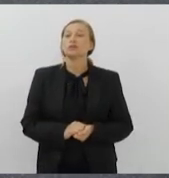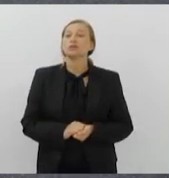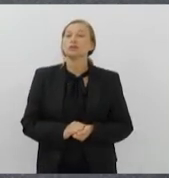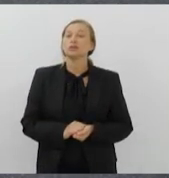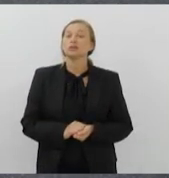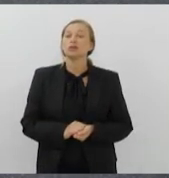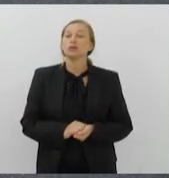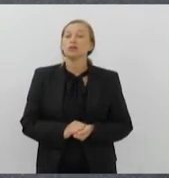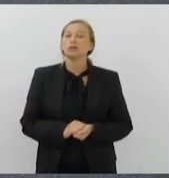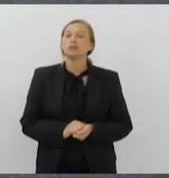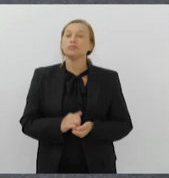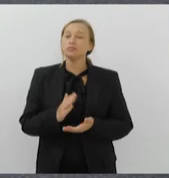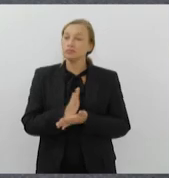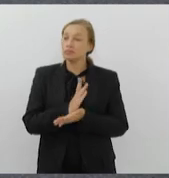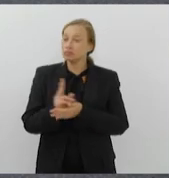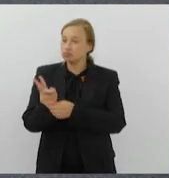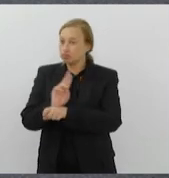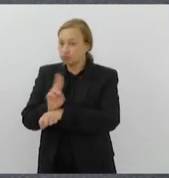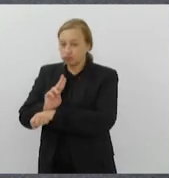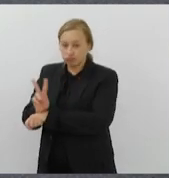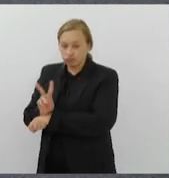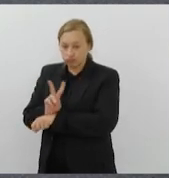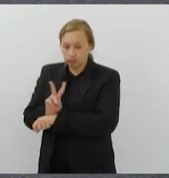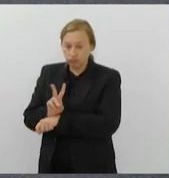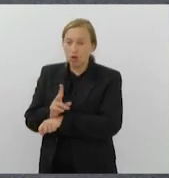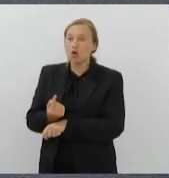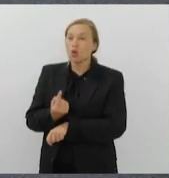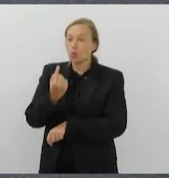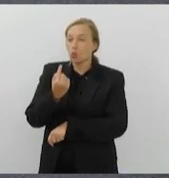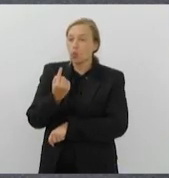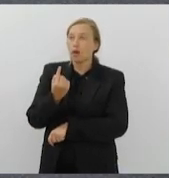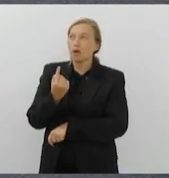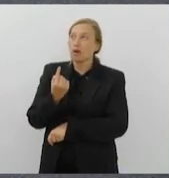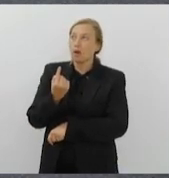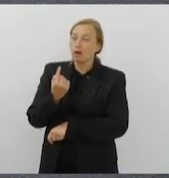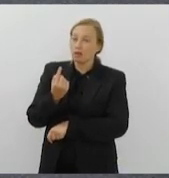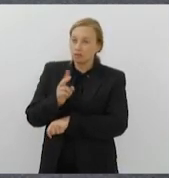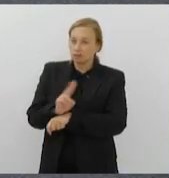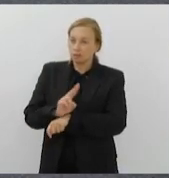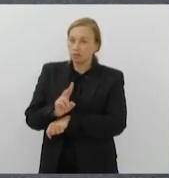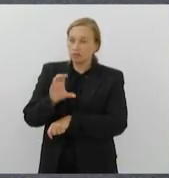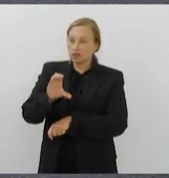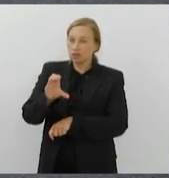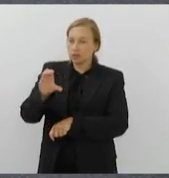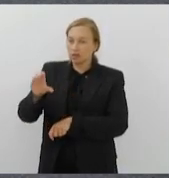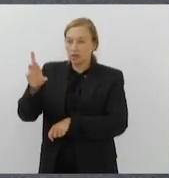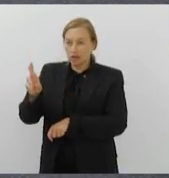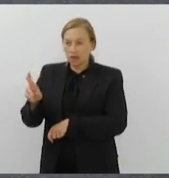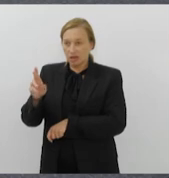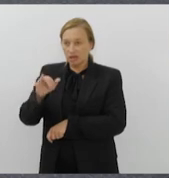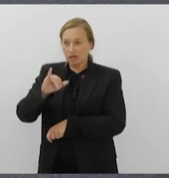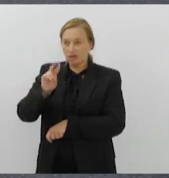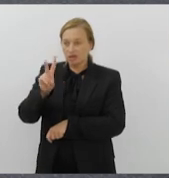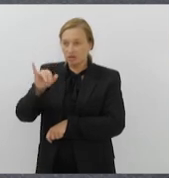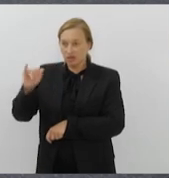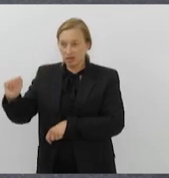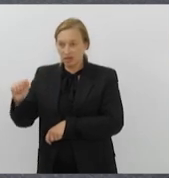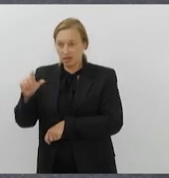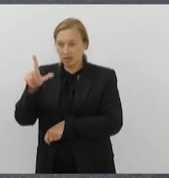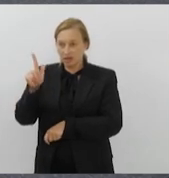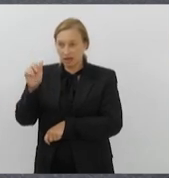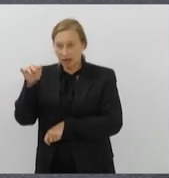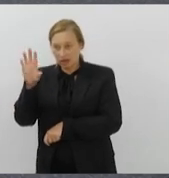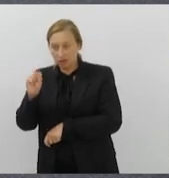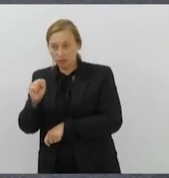venho fazendo algumas fiscalizações. Fiz uma recentemente na CCR Via Lagos, que vai de